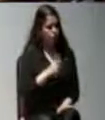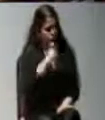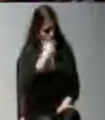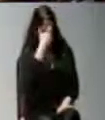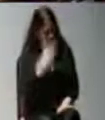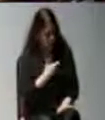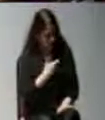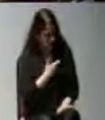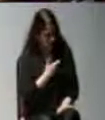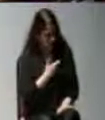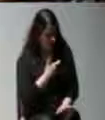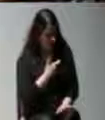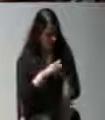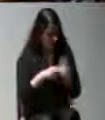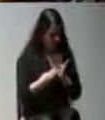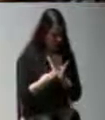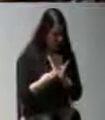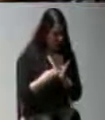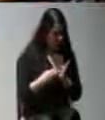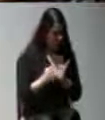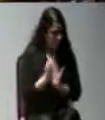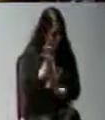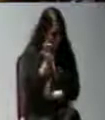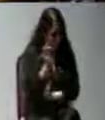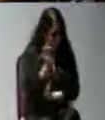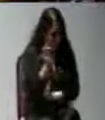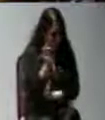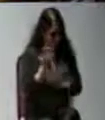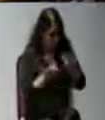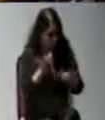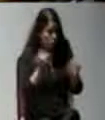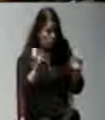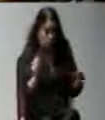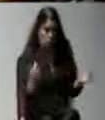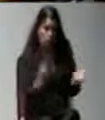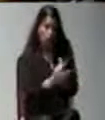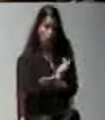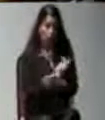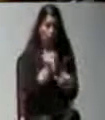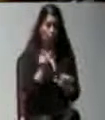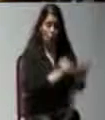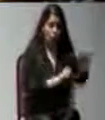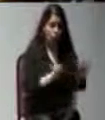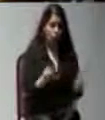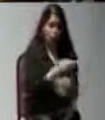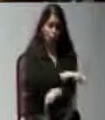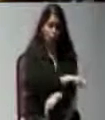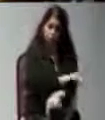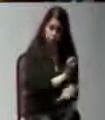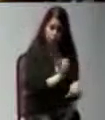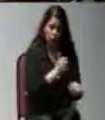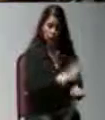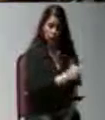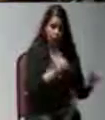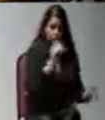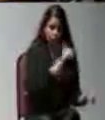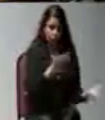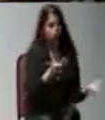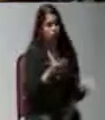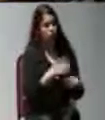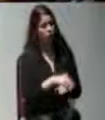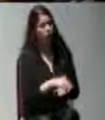não pressupõe que não poderemos não ser um dia. Ao longo da história, há momentos